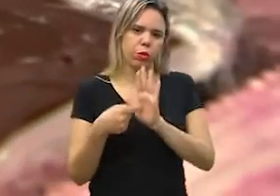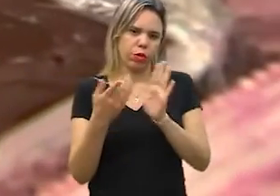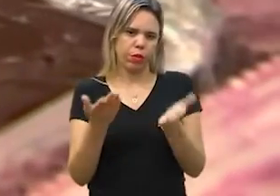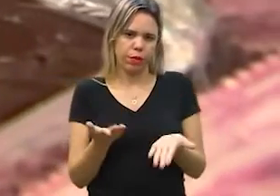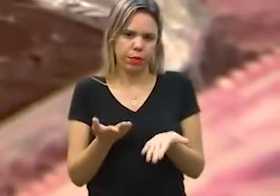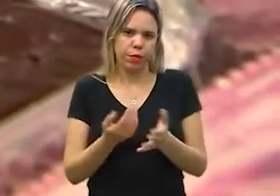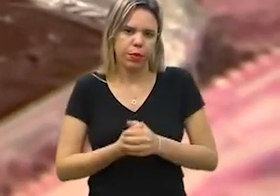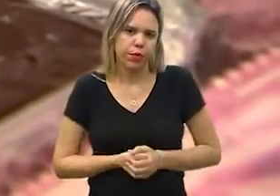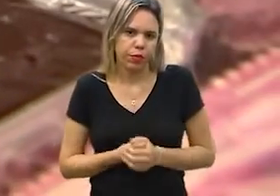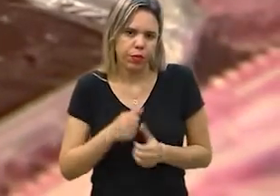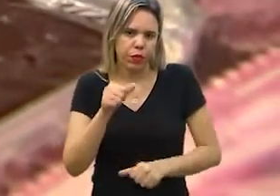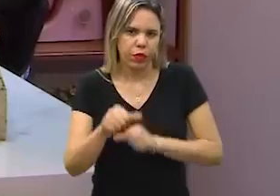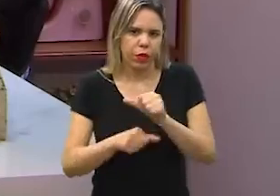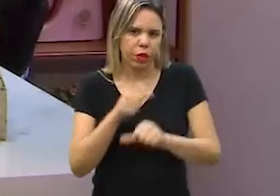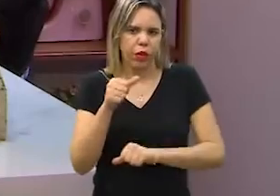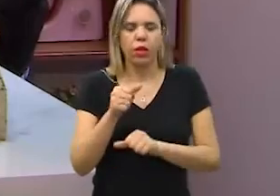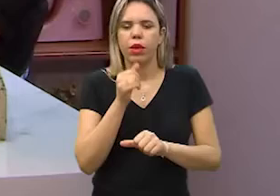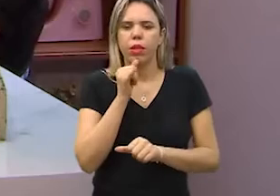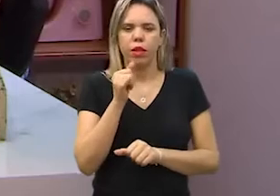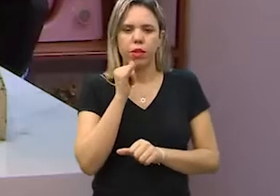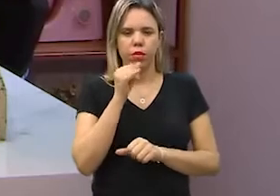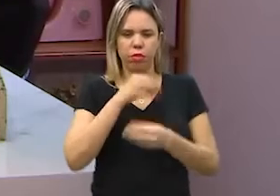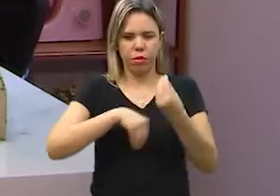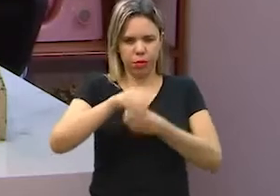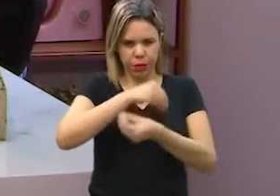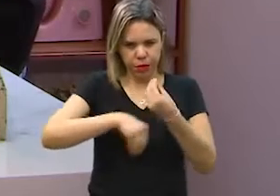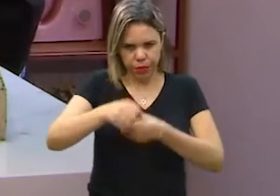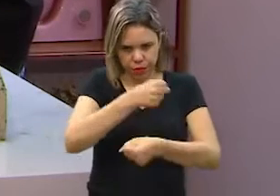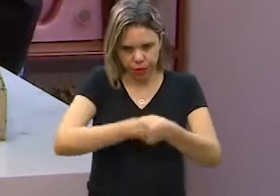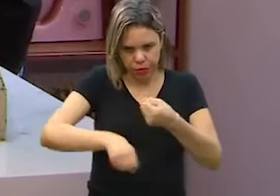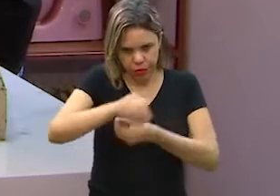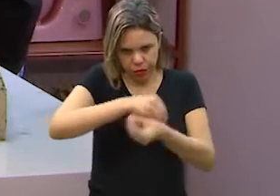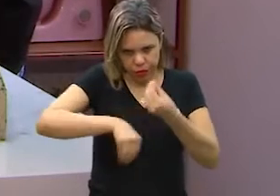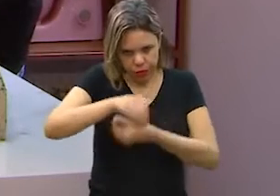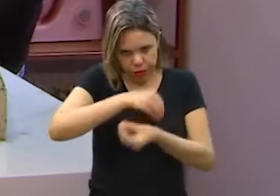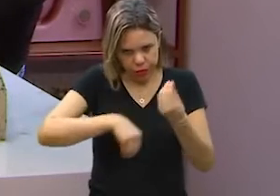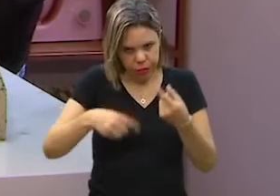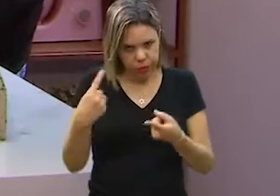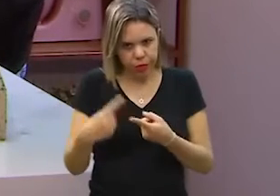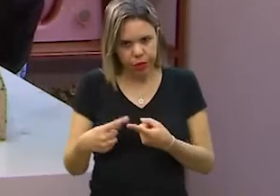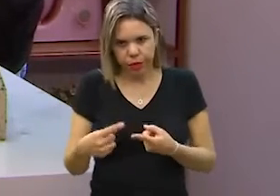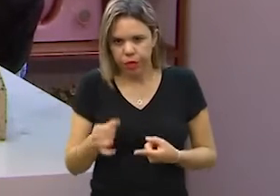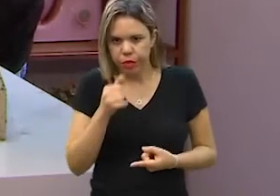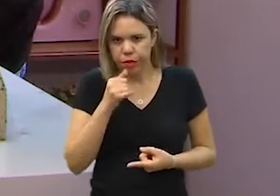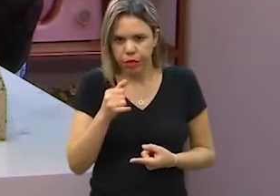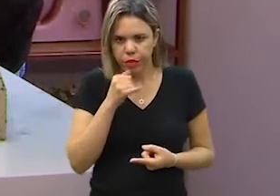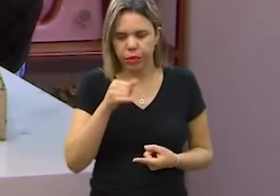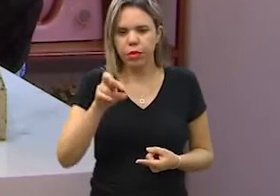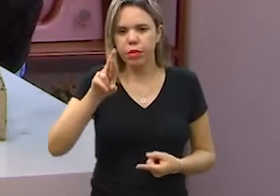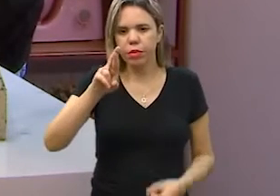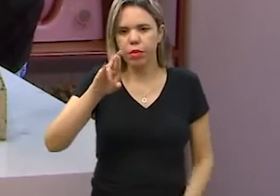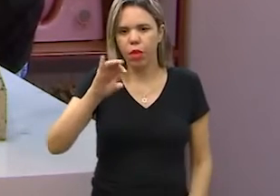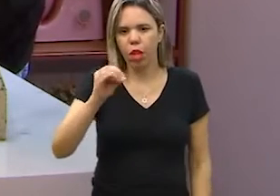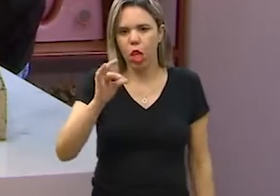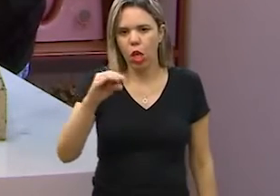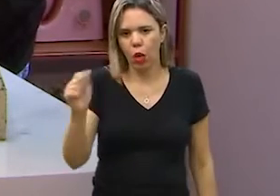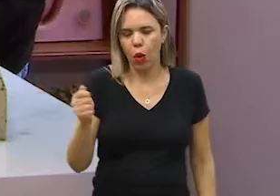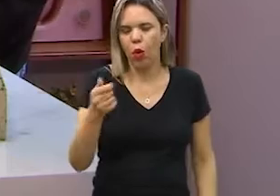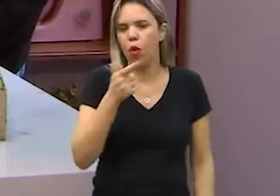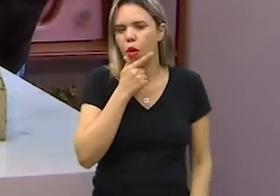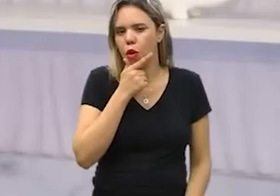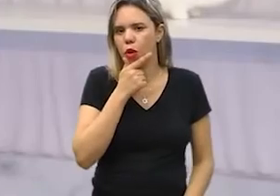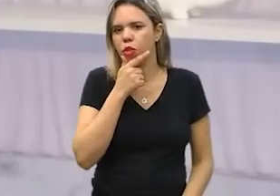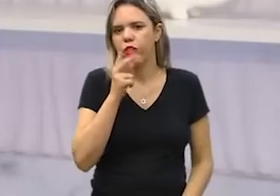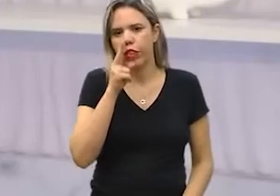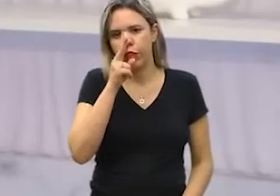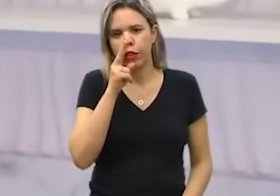para vocês, muda lá na parte que a gente está misturando, incorporando, porque a ricota é um pouquinho mais consistente